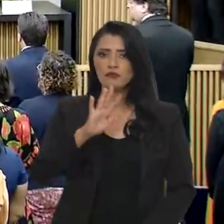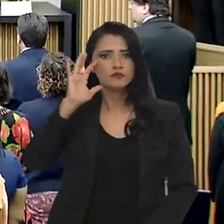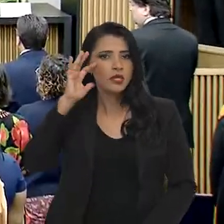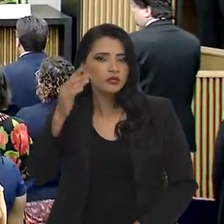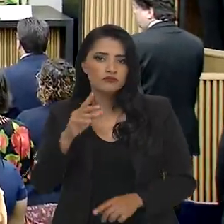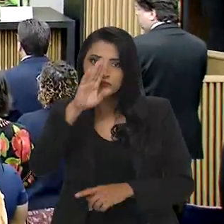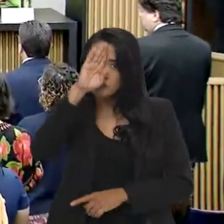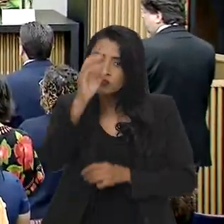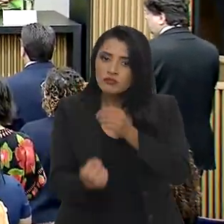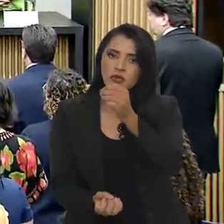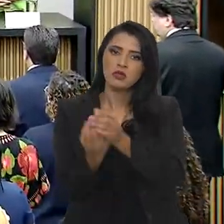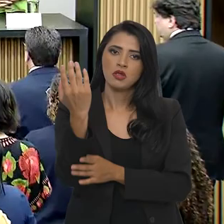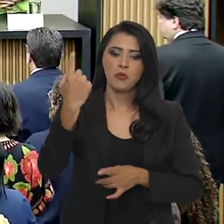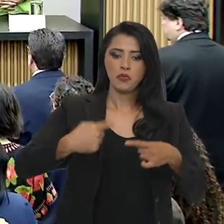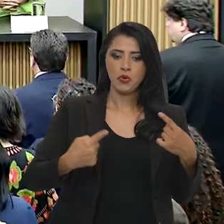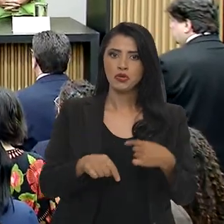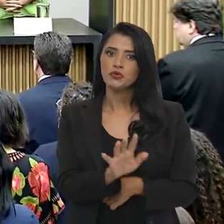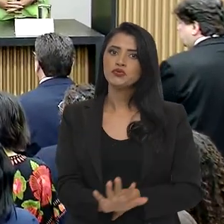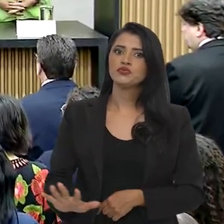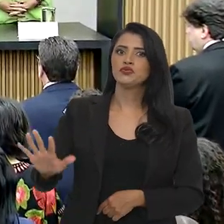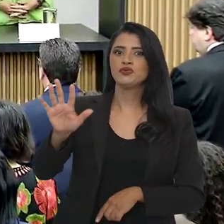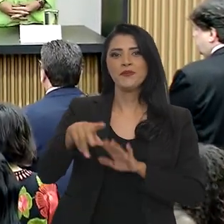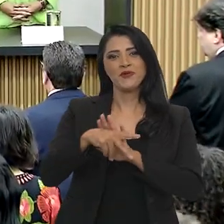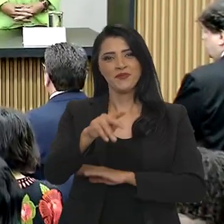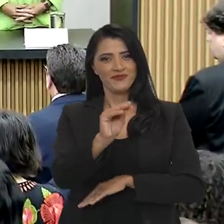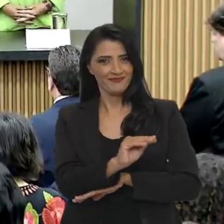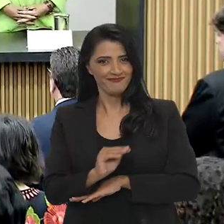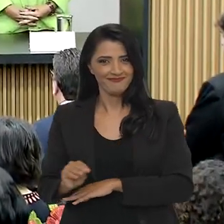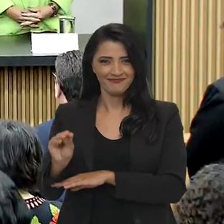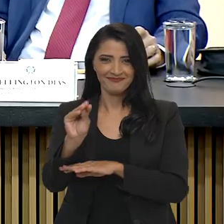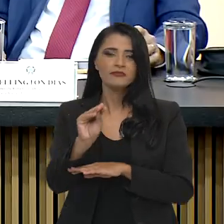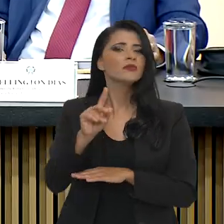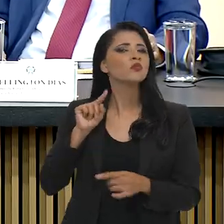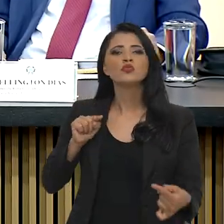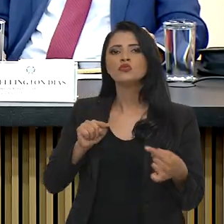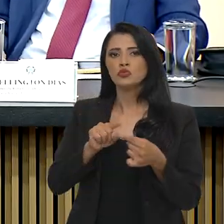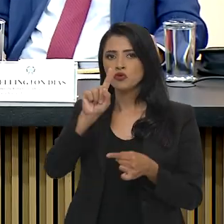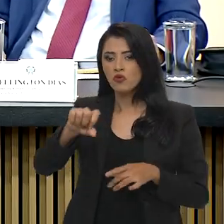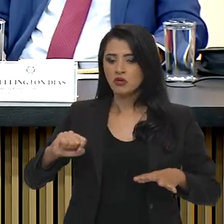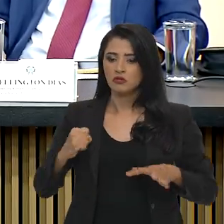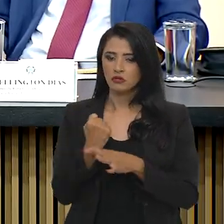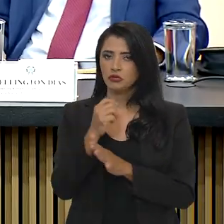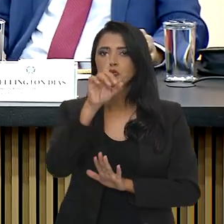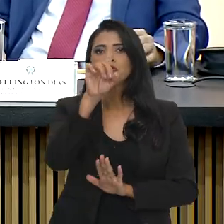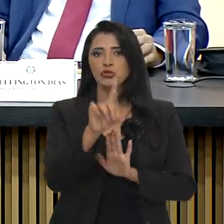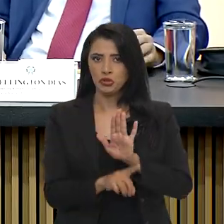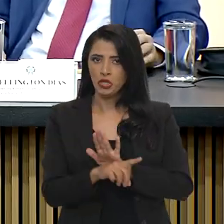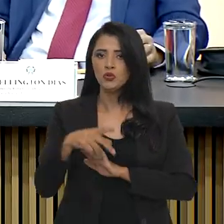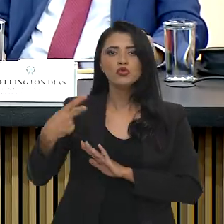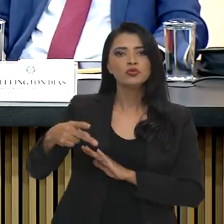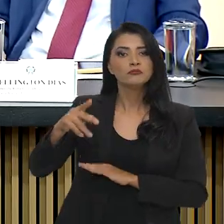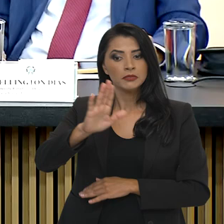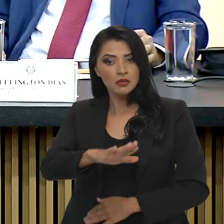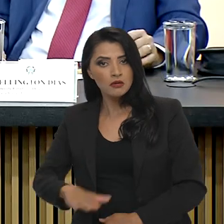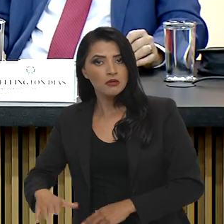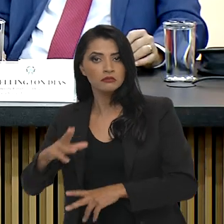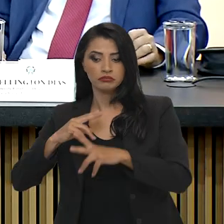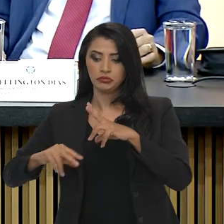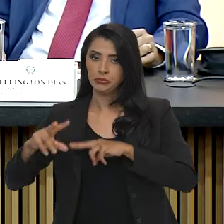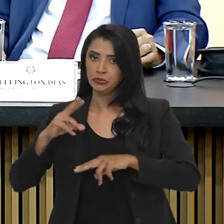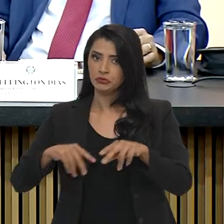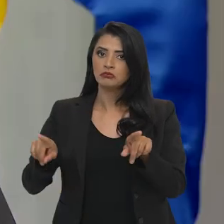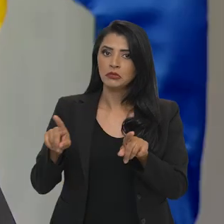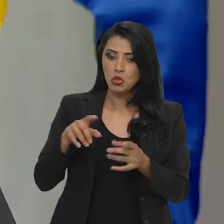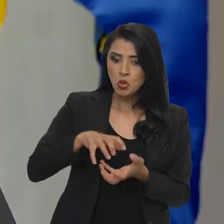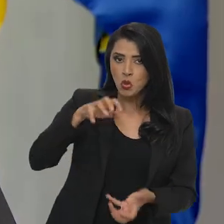federal decidiu priorizar a criação de uma política nacional de cuidados. A intenção é garantir os direitos, sobretudo, de